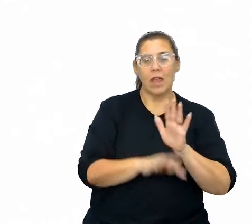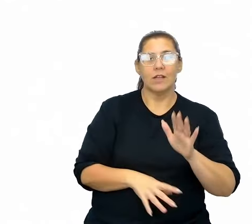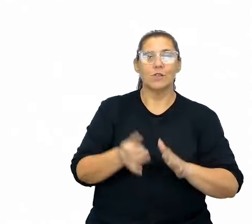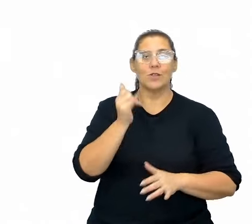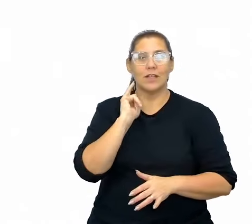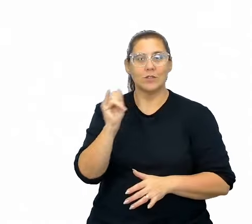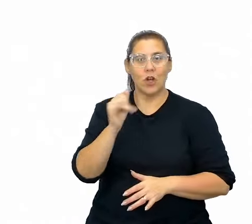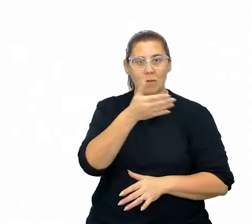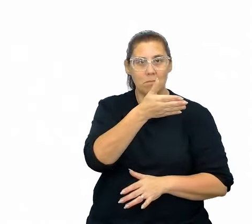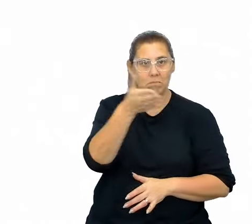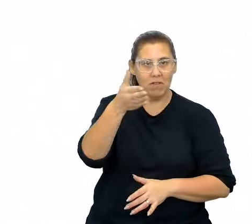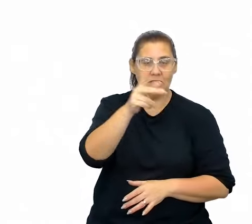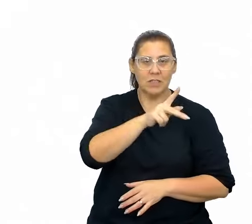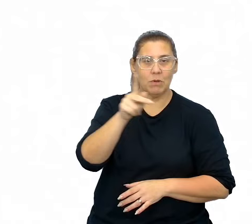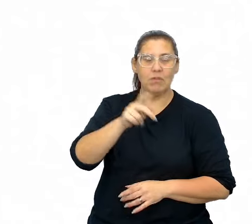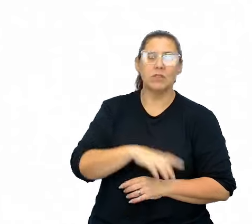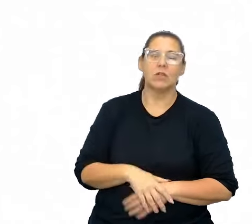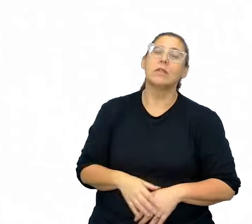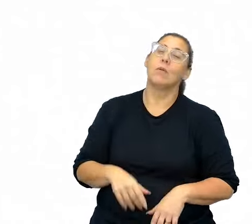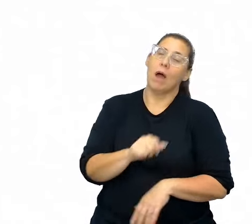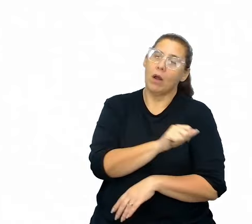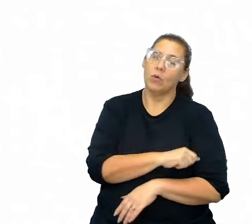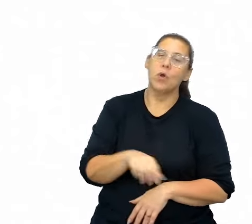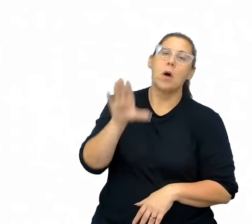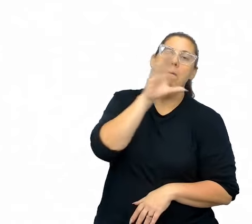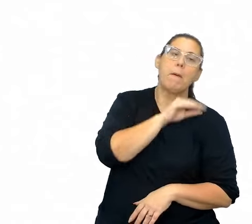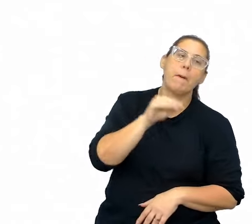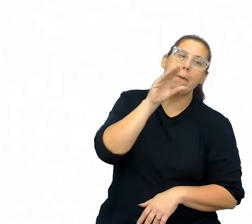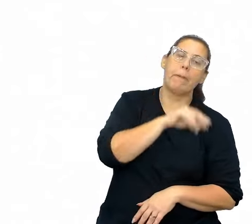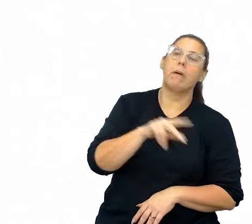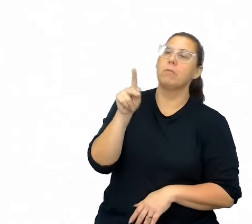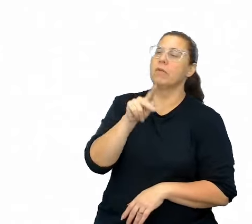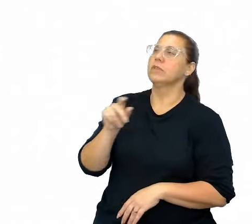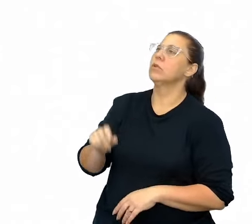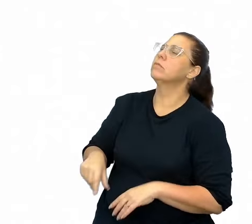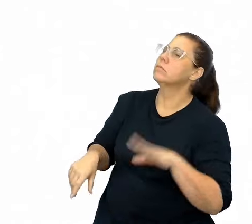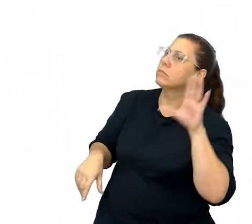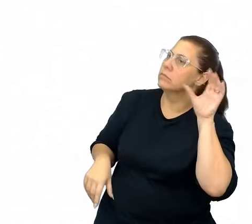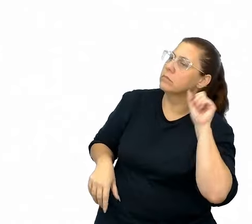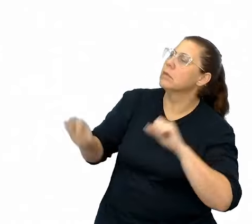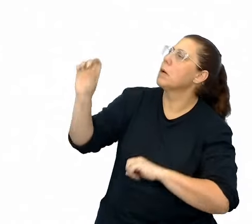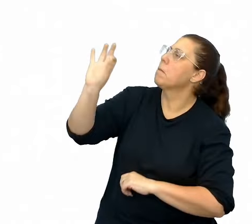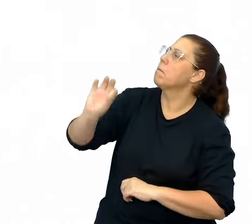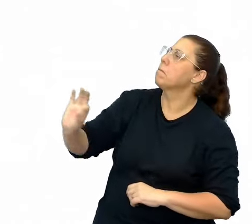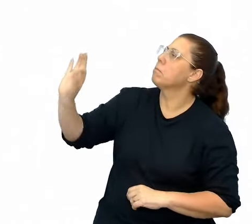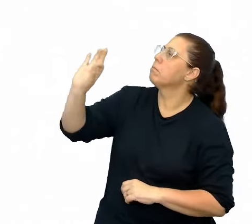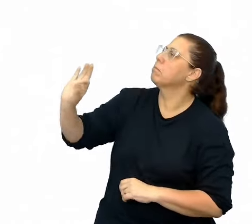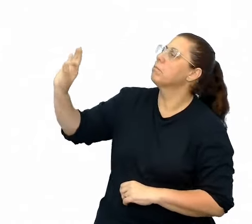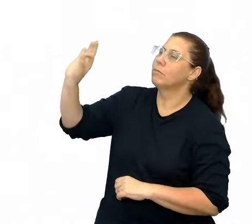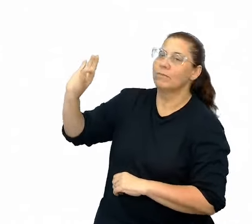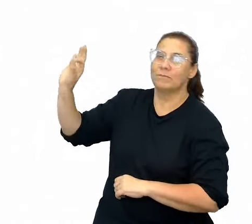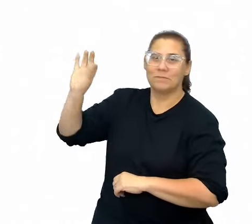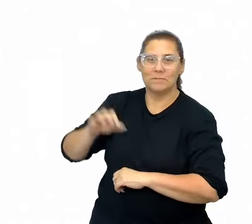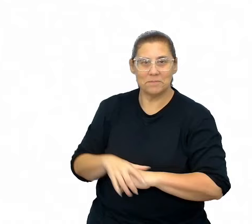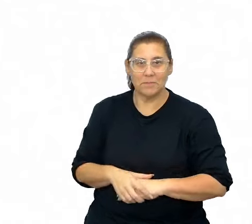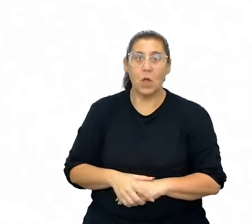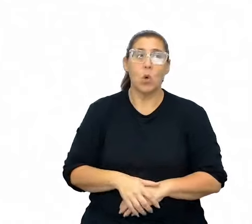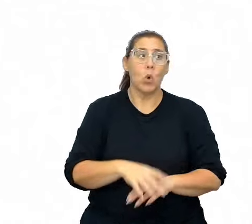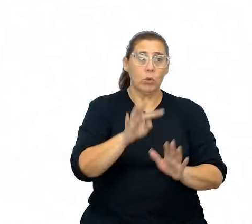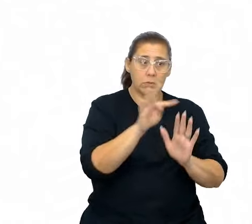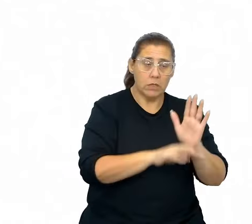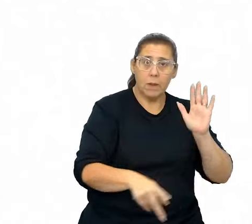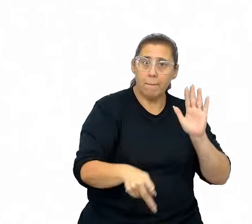para vocês. Então, o que que a gente não pode, o que não podemos nos esquecer? O texto será dos